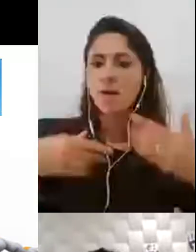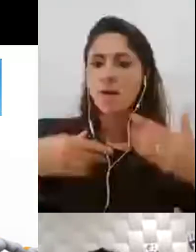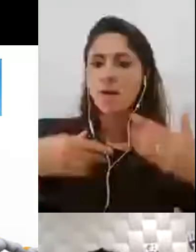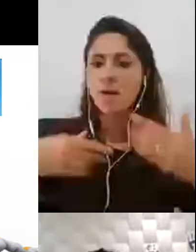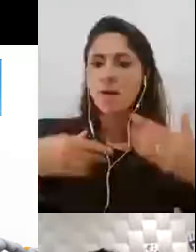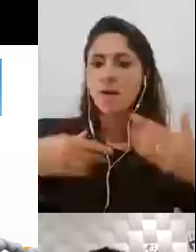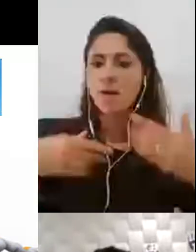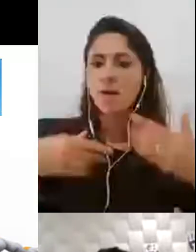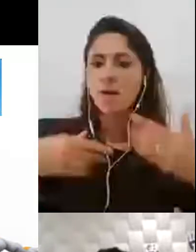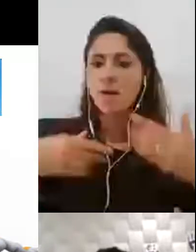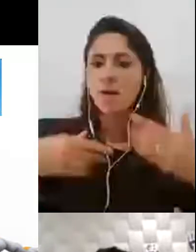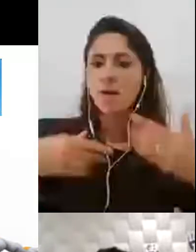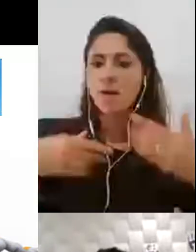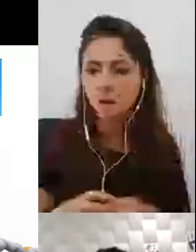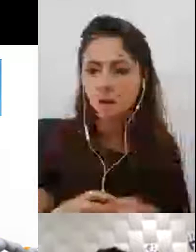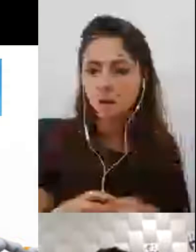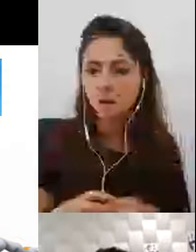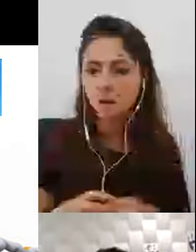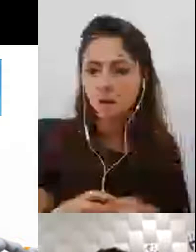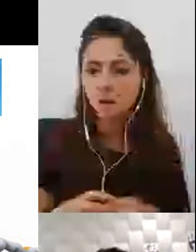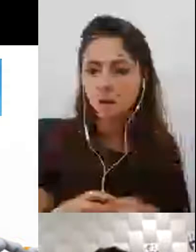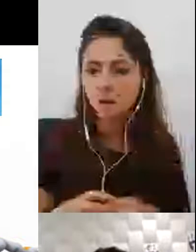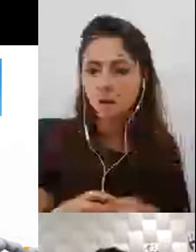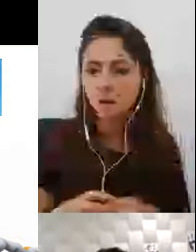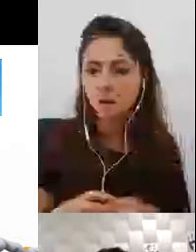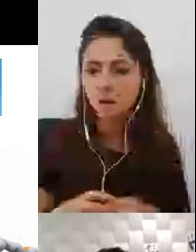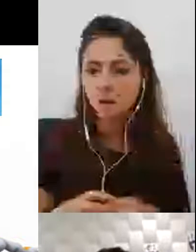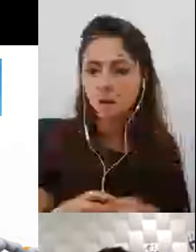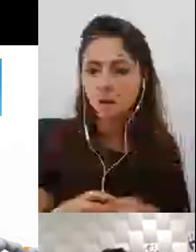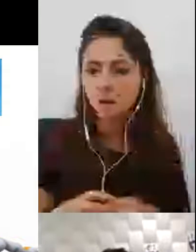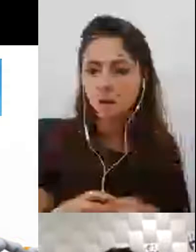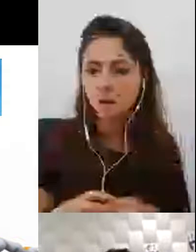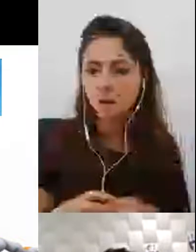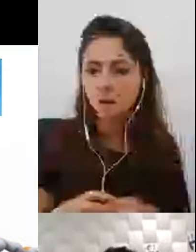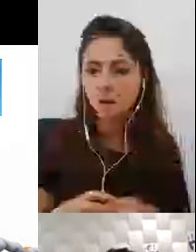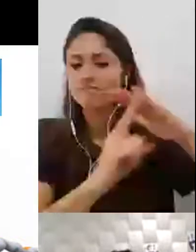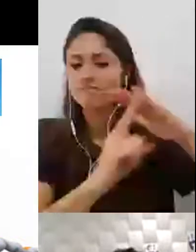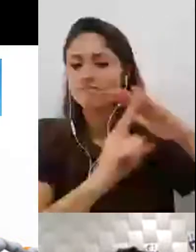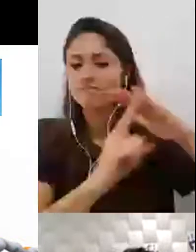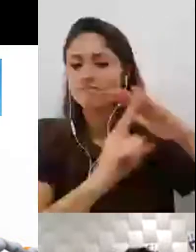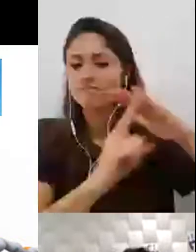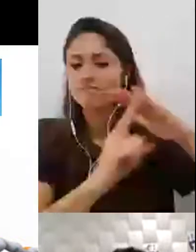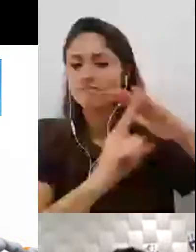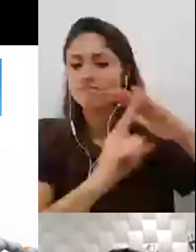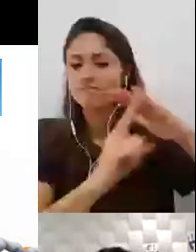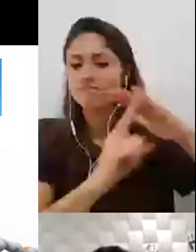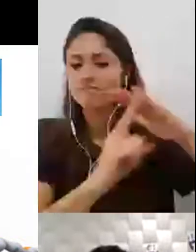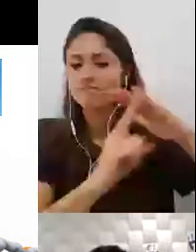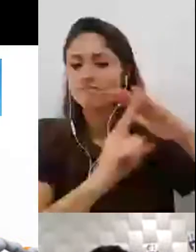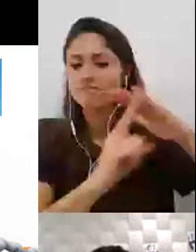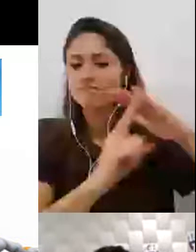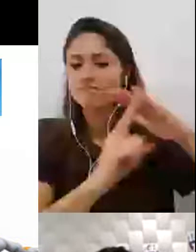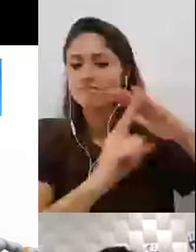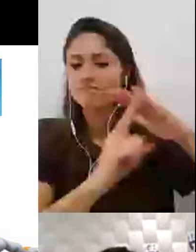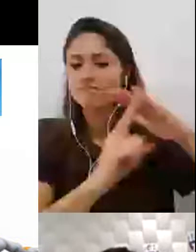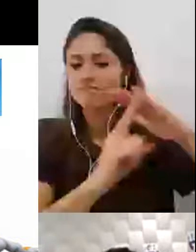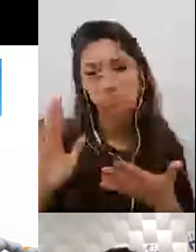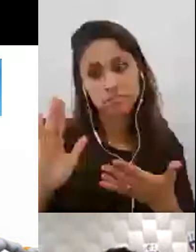consiga transformar o produto conforme a necessidade do cliente. E aí, vários itens são questionáveis,